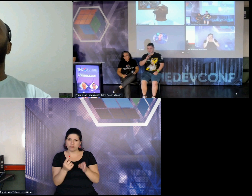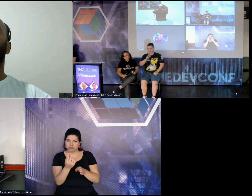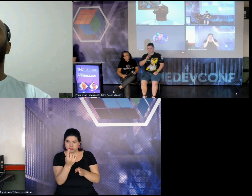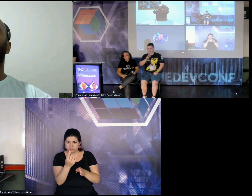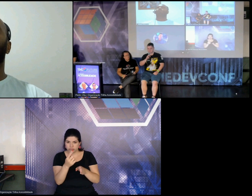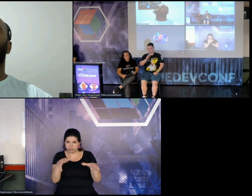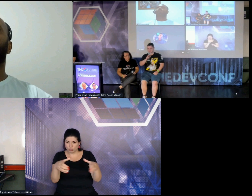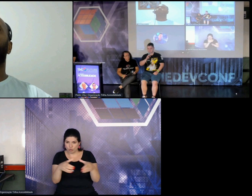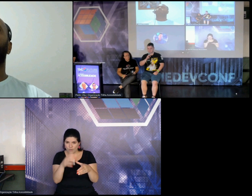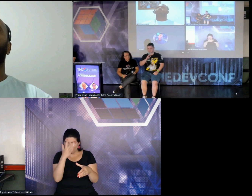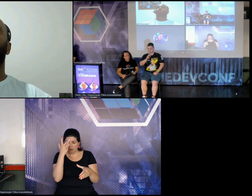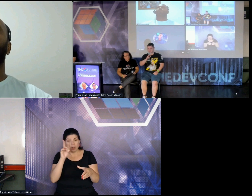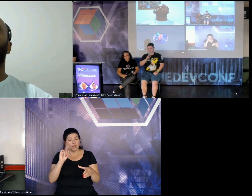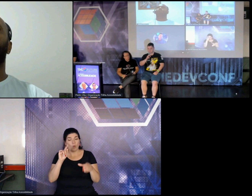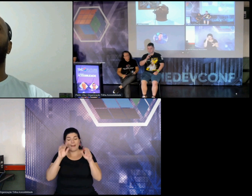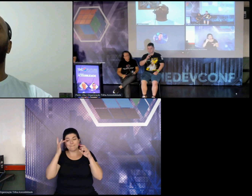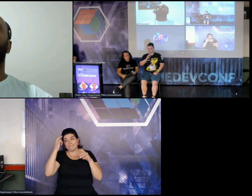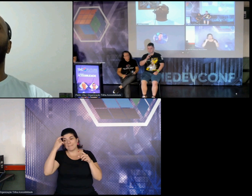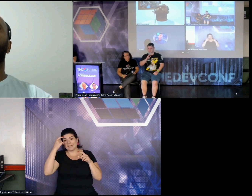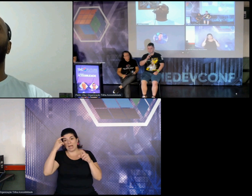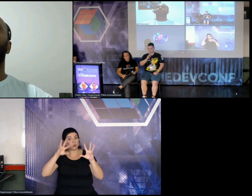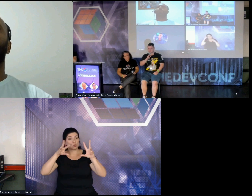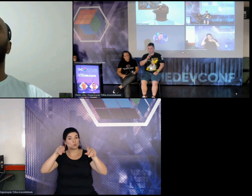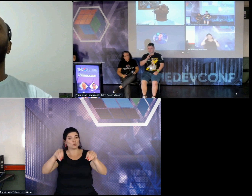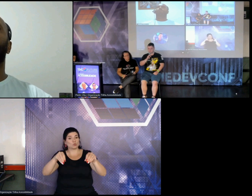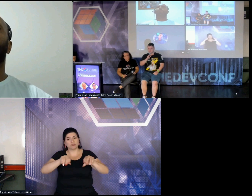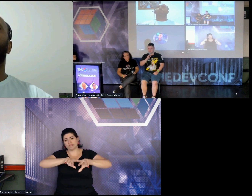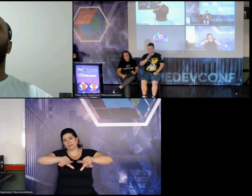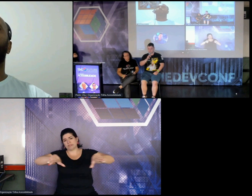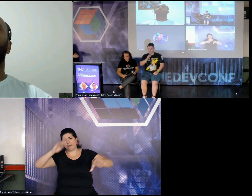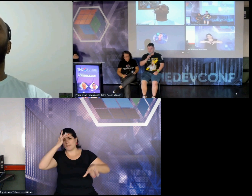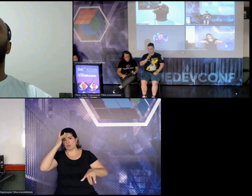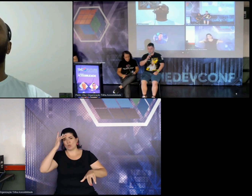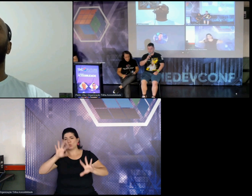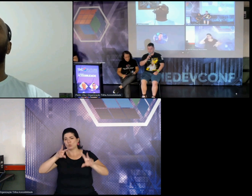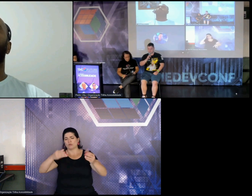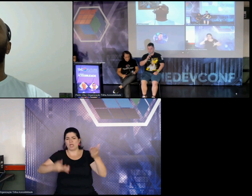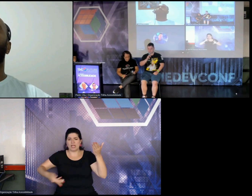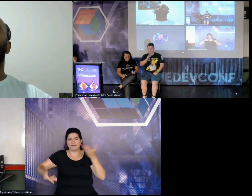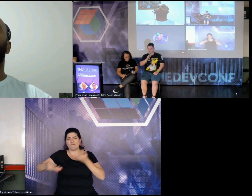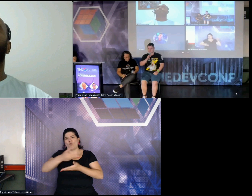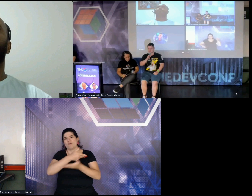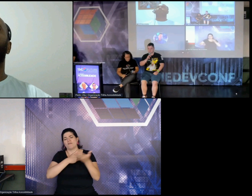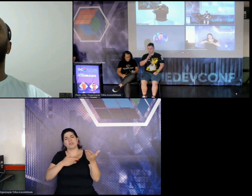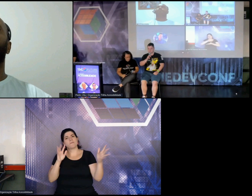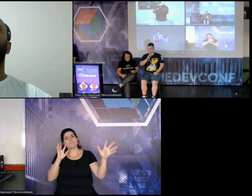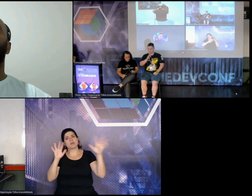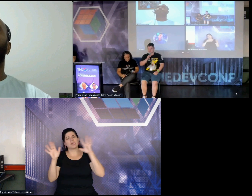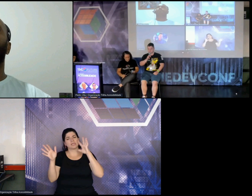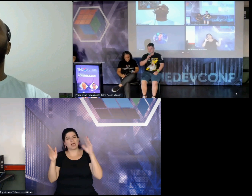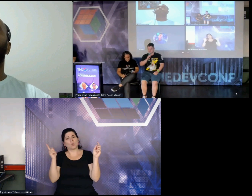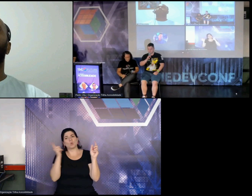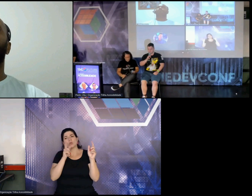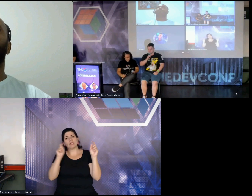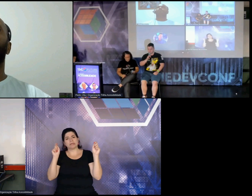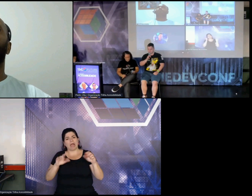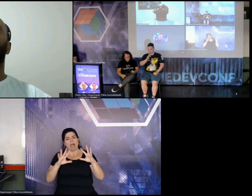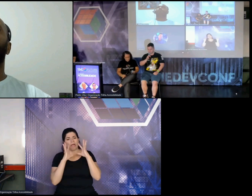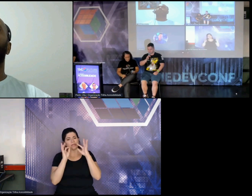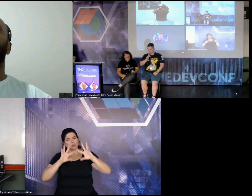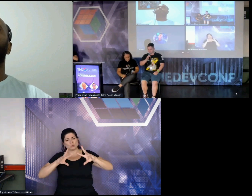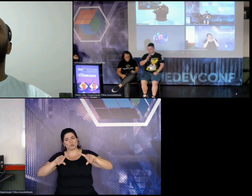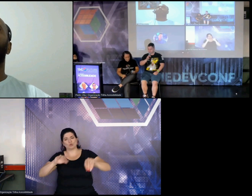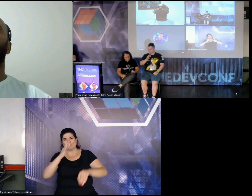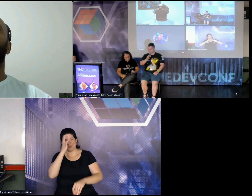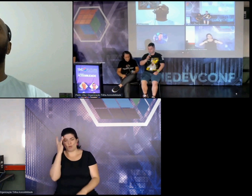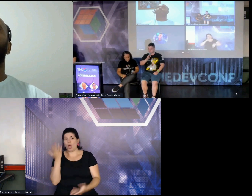né? É descentralizar e colocar todo mundo envolvido nessa roda e fazer a roda realmente girar. Agora eu vou fazer